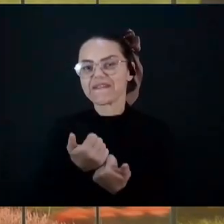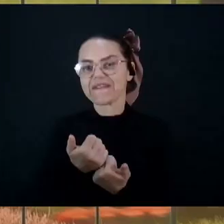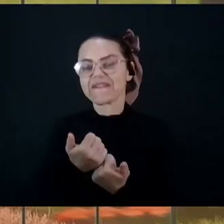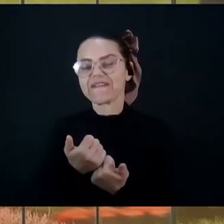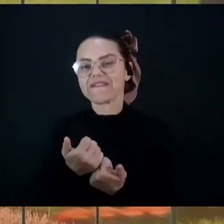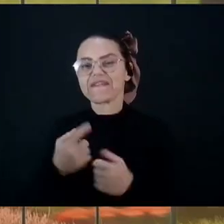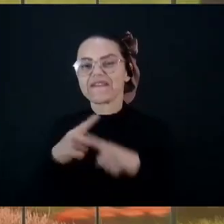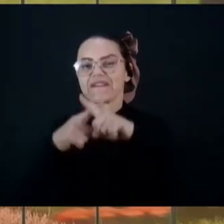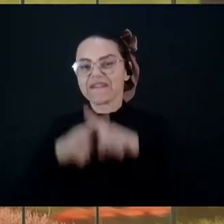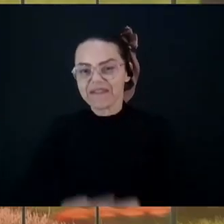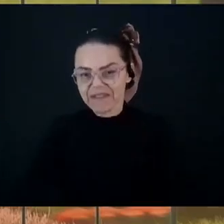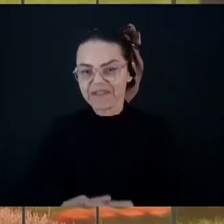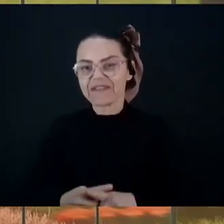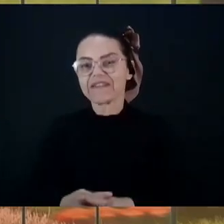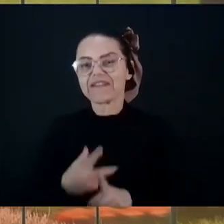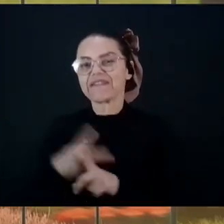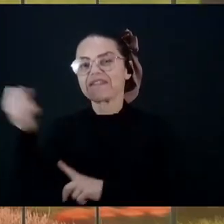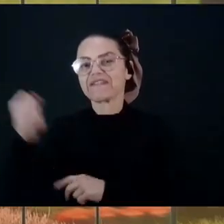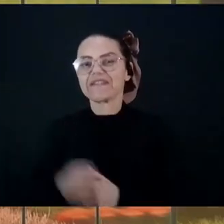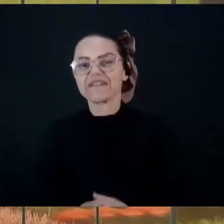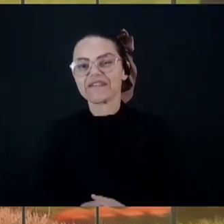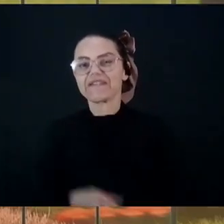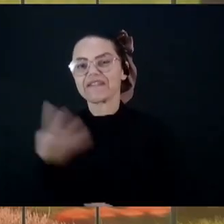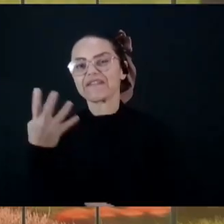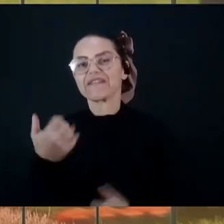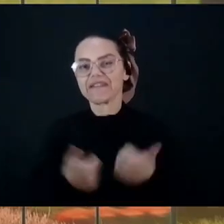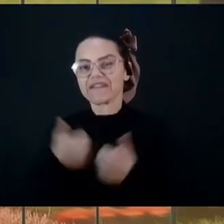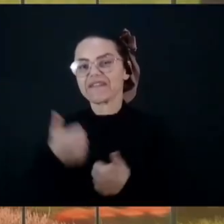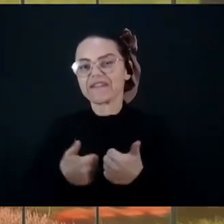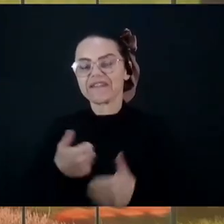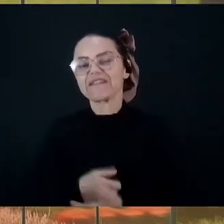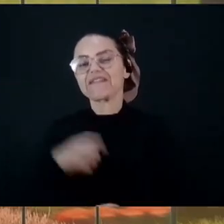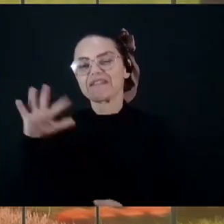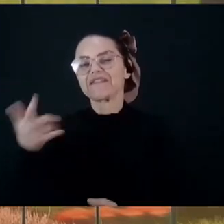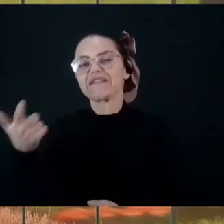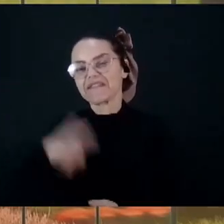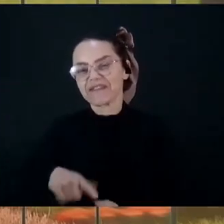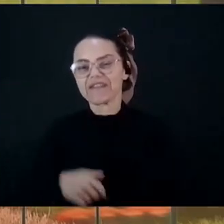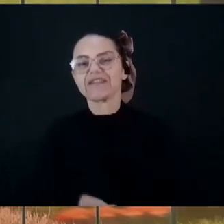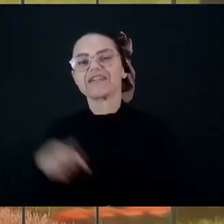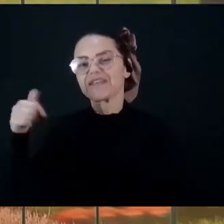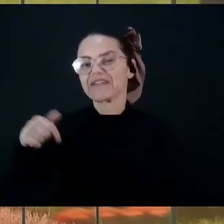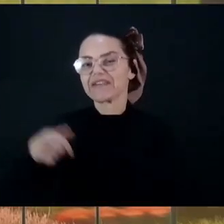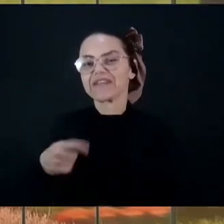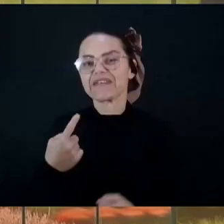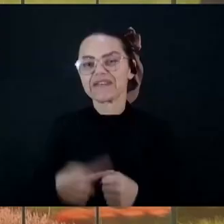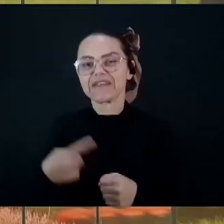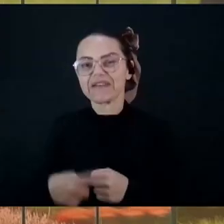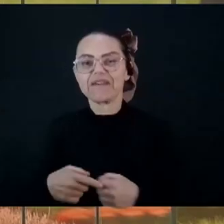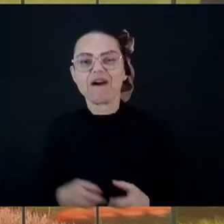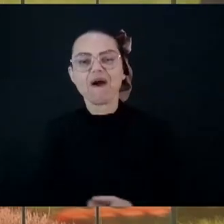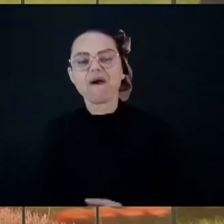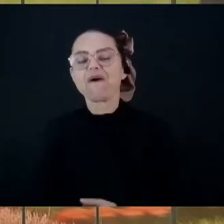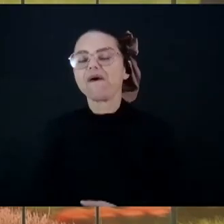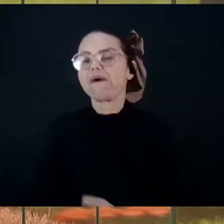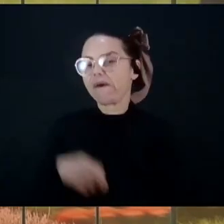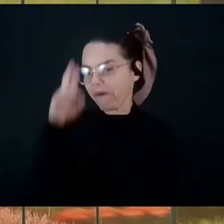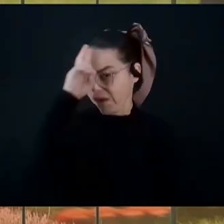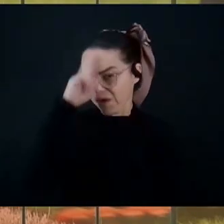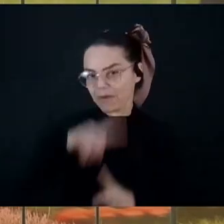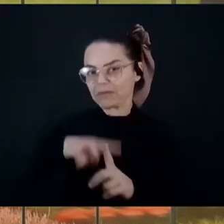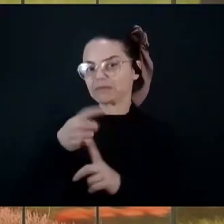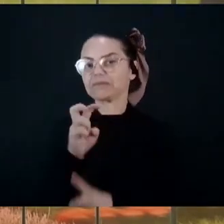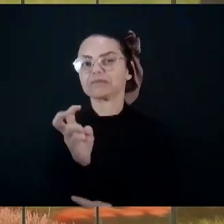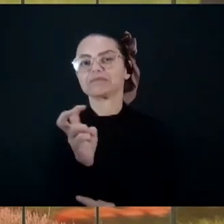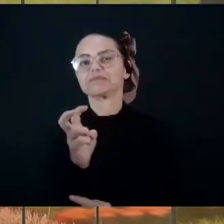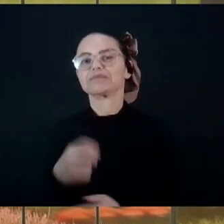vencer, força o quarto jogo, que acontece novamente aqui na cidade. Bom, meio-dia mais 55